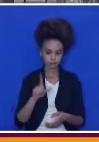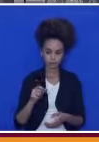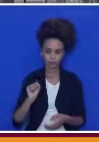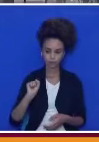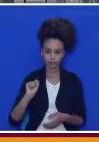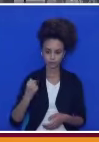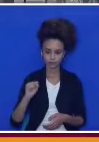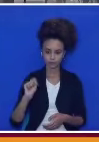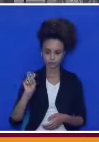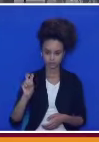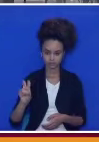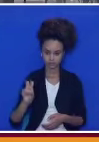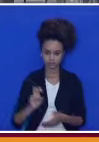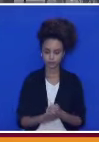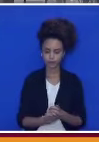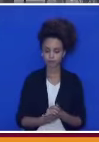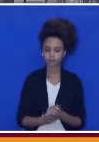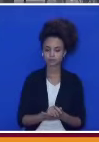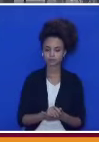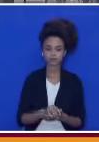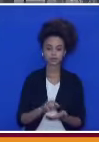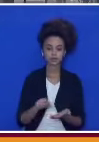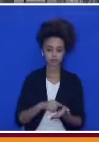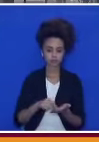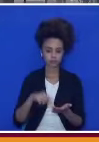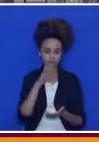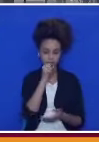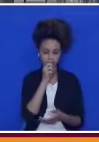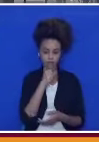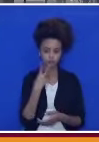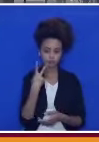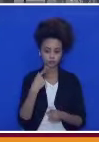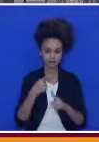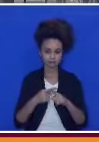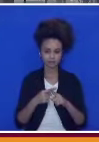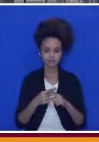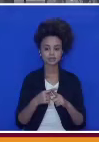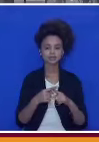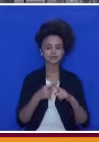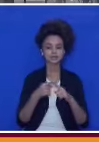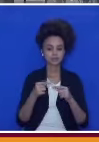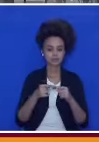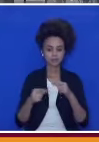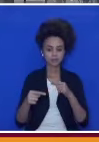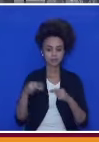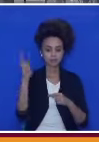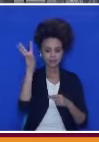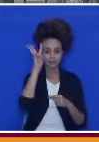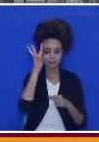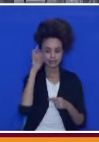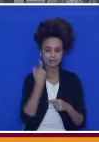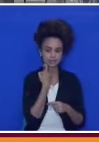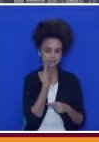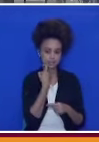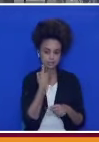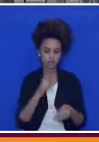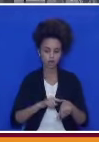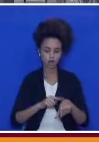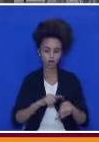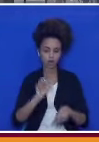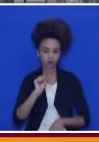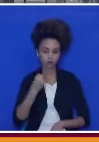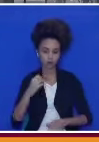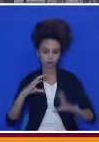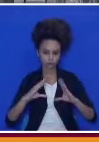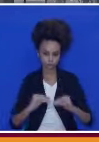Azul, 85. Lotomania com dois sorteios semanais, às terças e sextas, sempre às 8 da noite. Bola laranja,